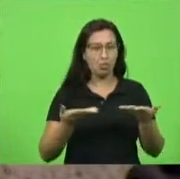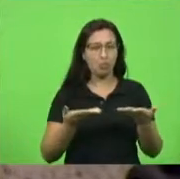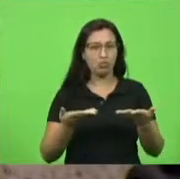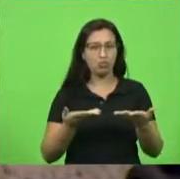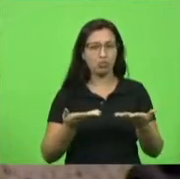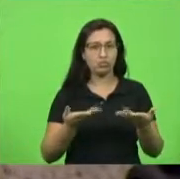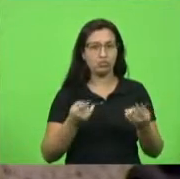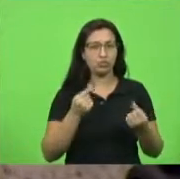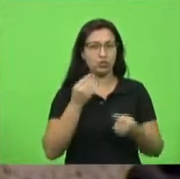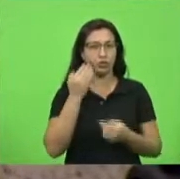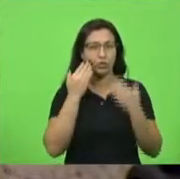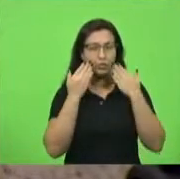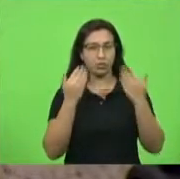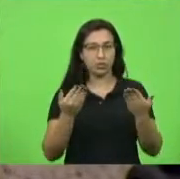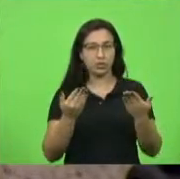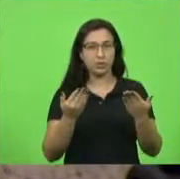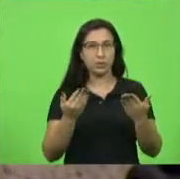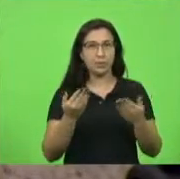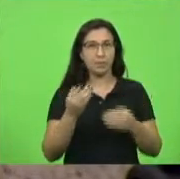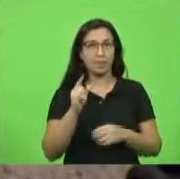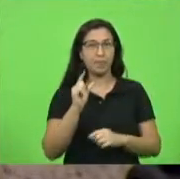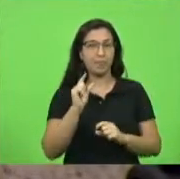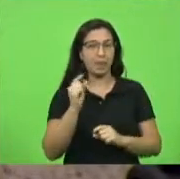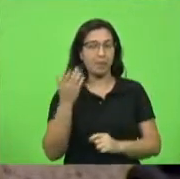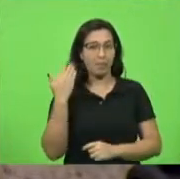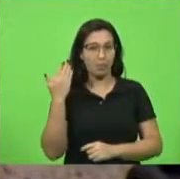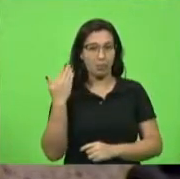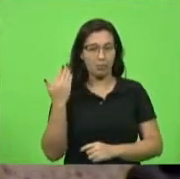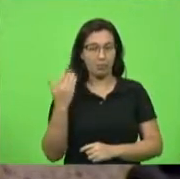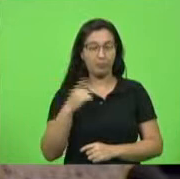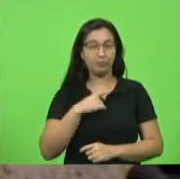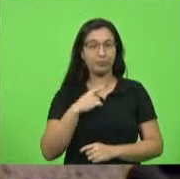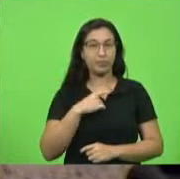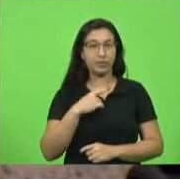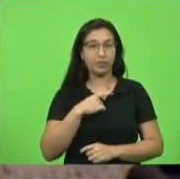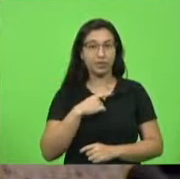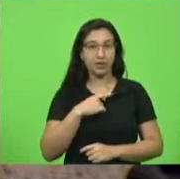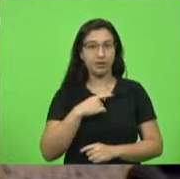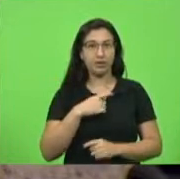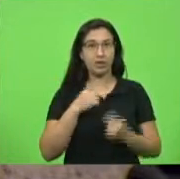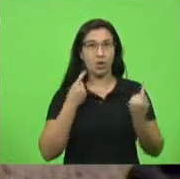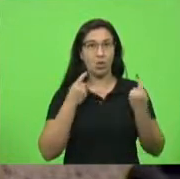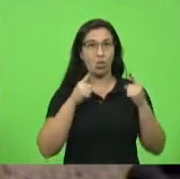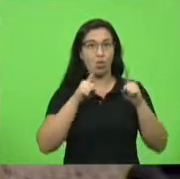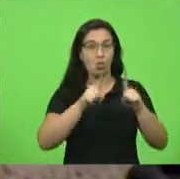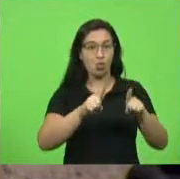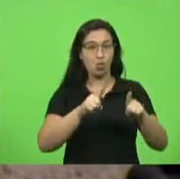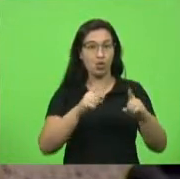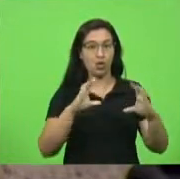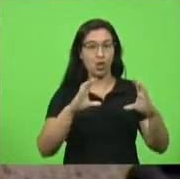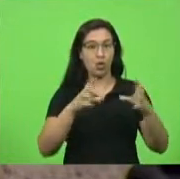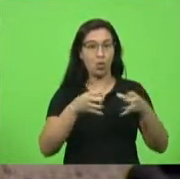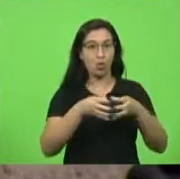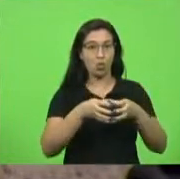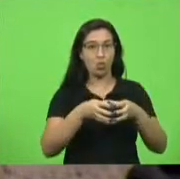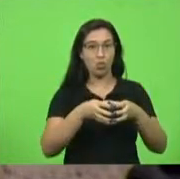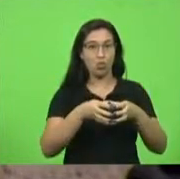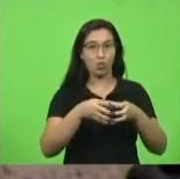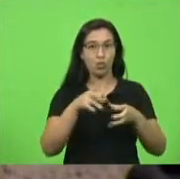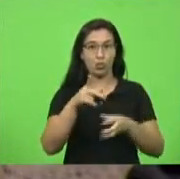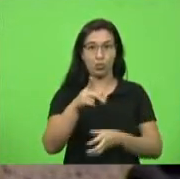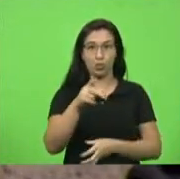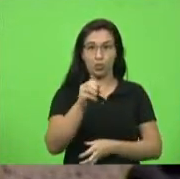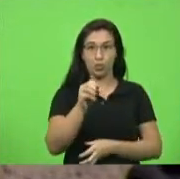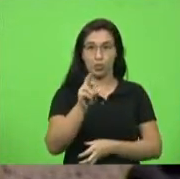dizer. Há pouco tempo atrás, tivemos um ataque ao grupo Portas dos Fundos, que